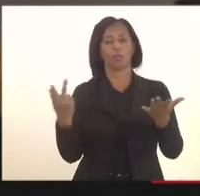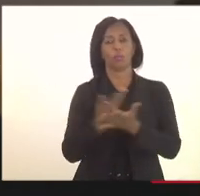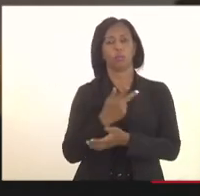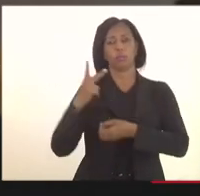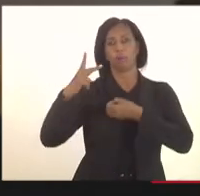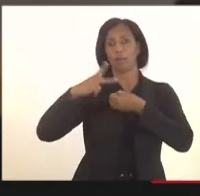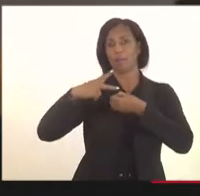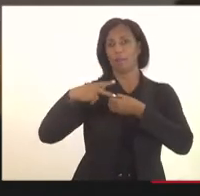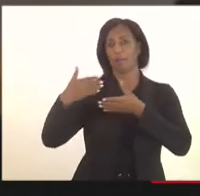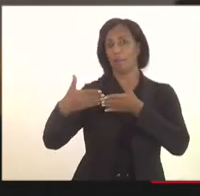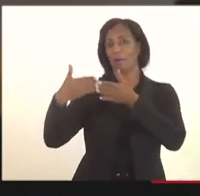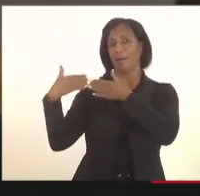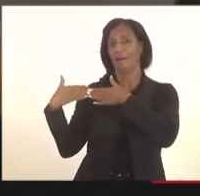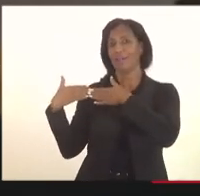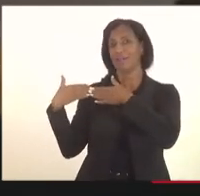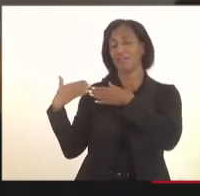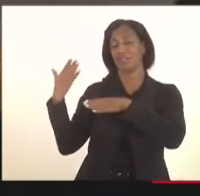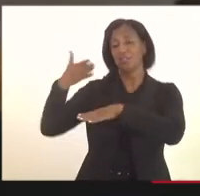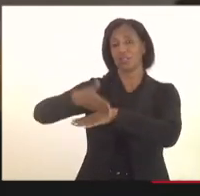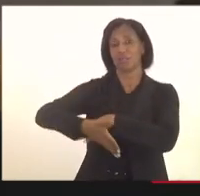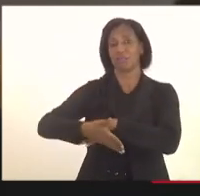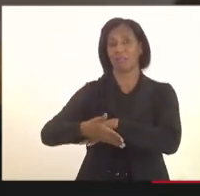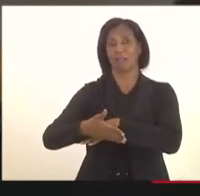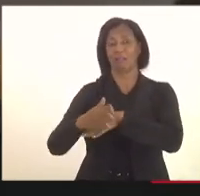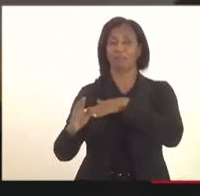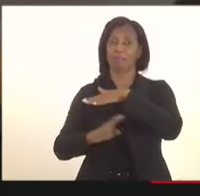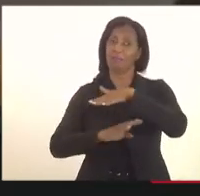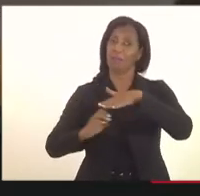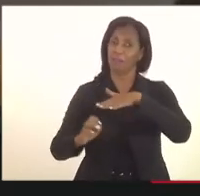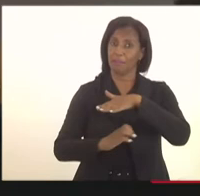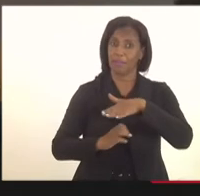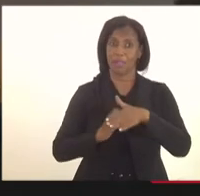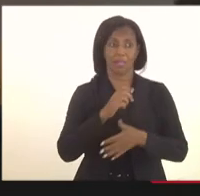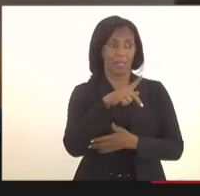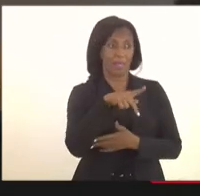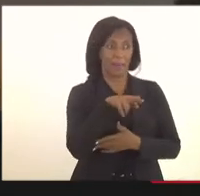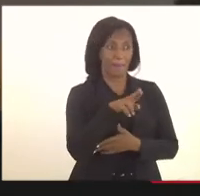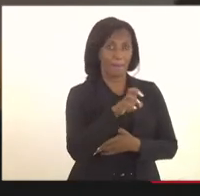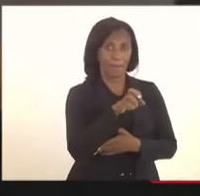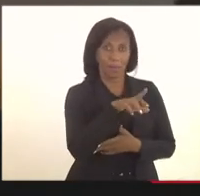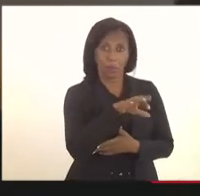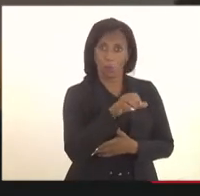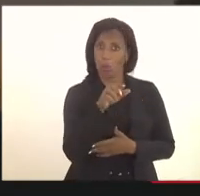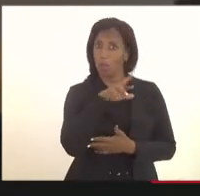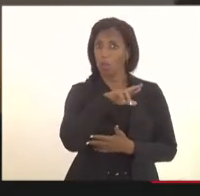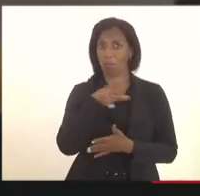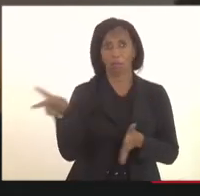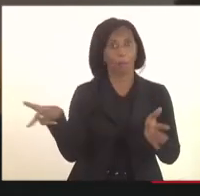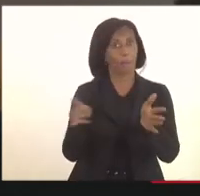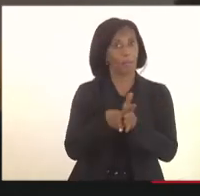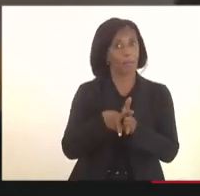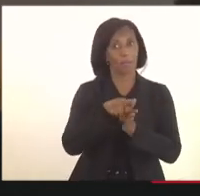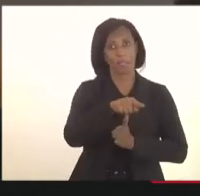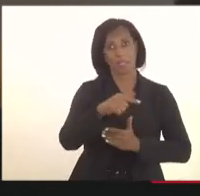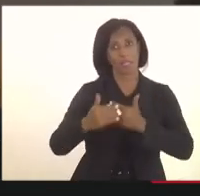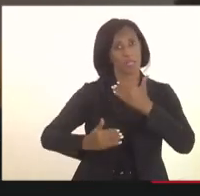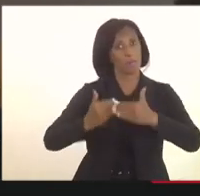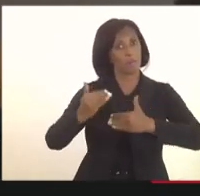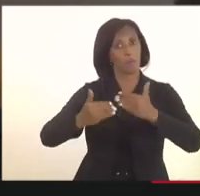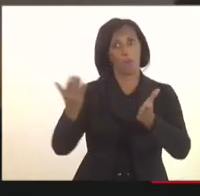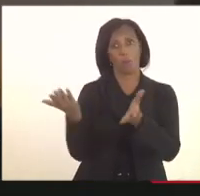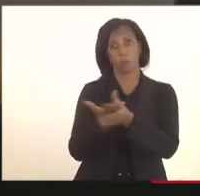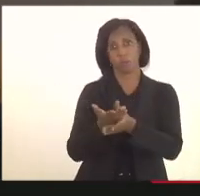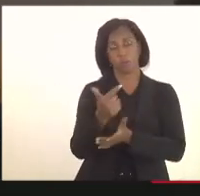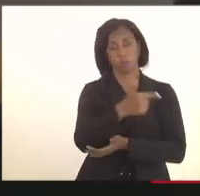antes da nossa entrada no consórcio. E a Petronas não faz parte desse processo, desse litígio. Apesar de nós